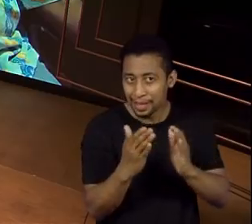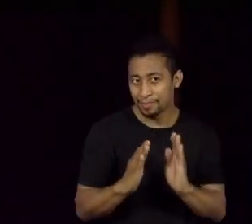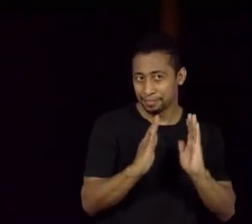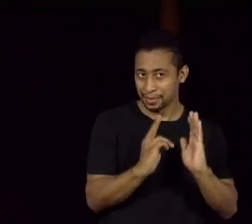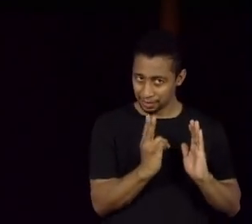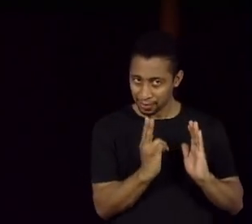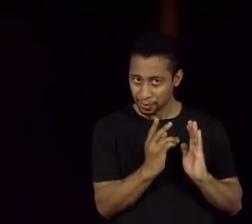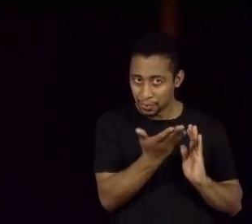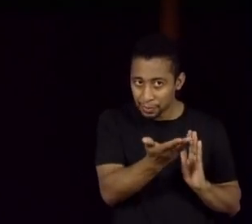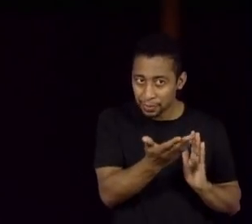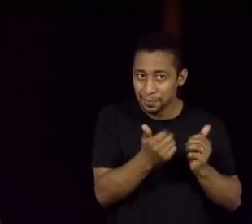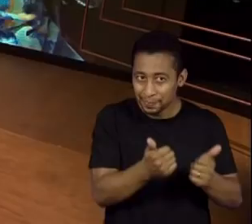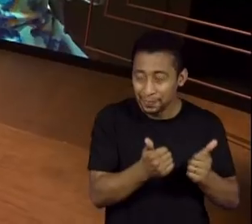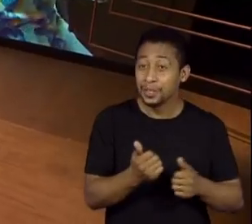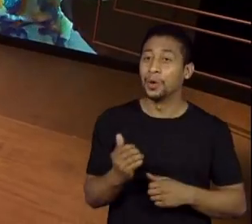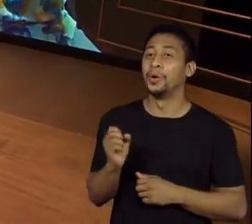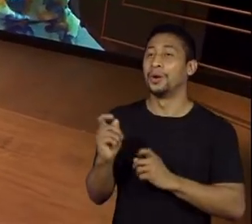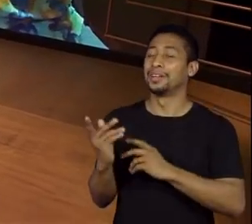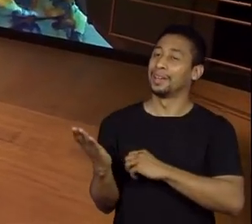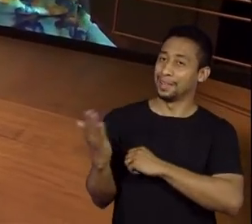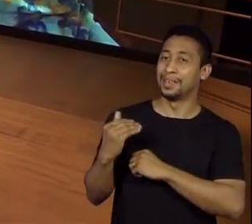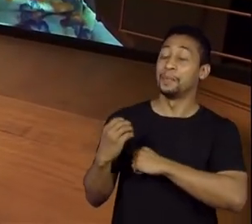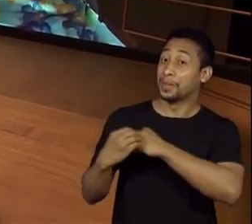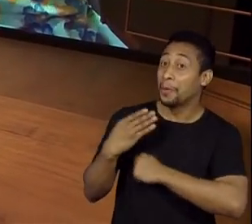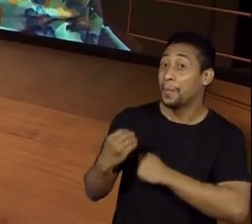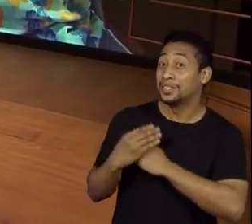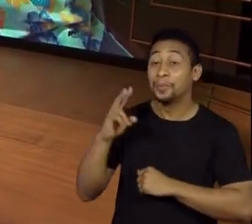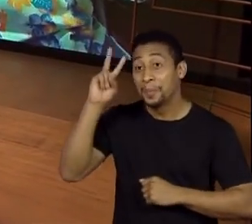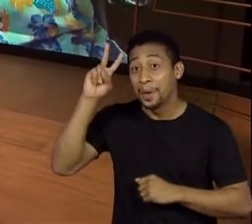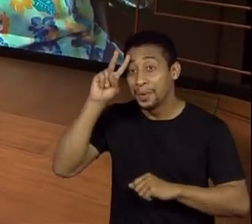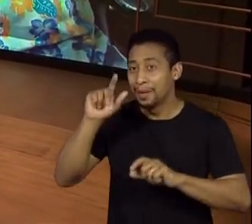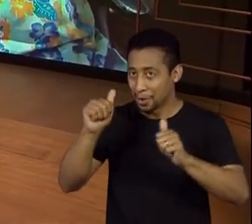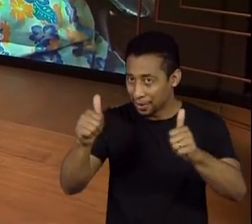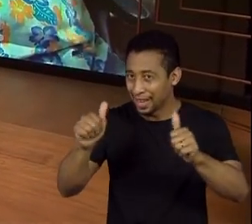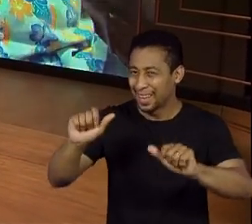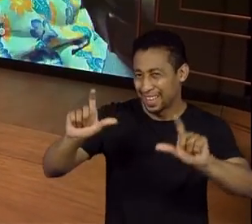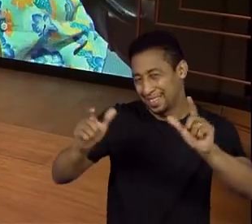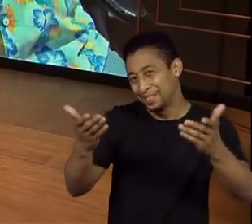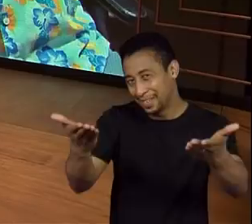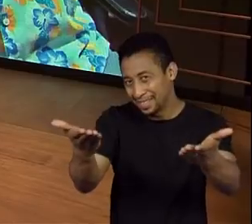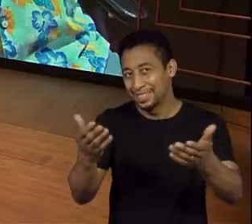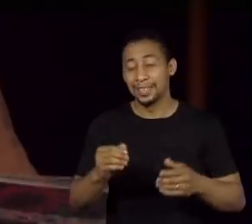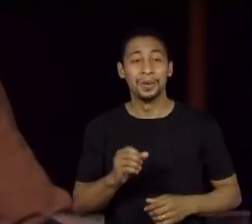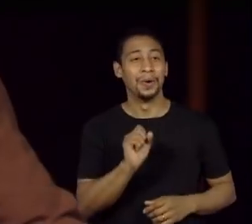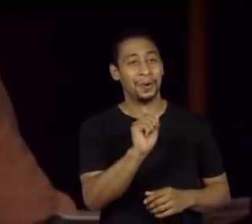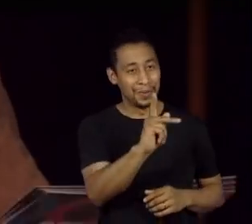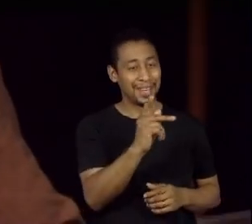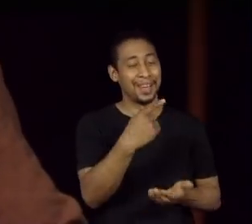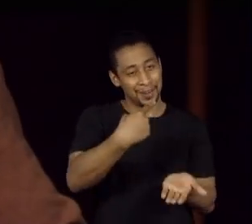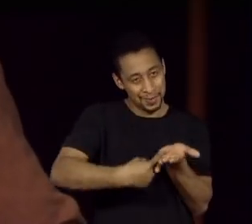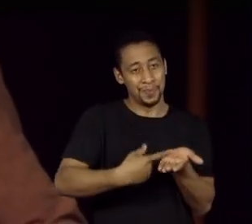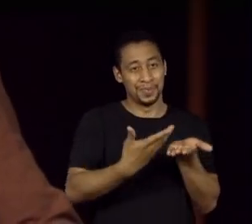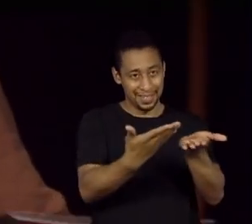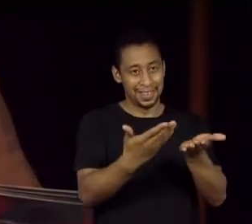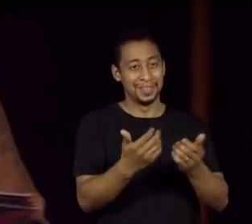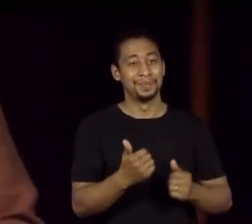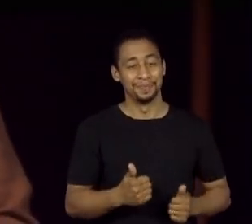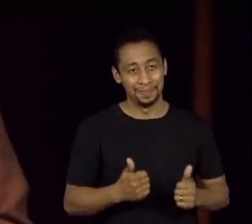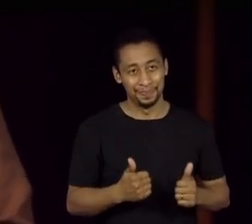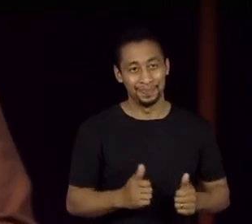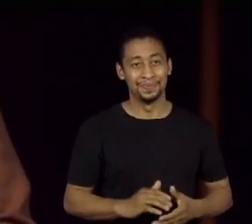bloco? Vamos, querido. Vamos lá. Isso, vai me dando essas dicas, porque é coisa de televisão. Vai. Vamos lá. Tranquilo, Comfort, tranquilo, na